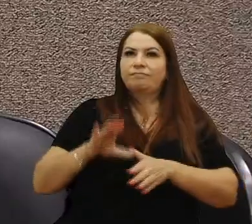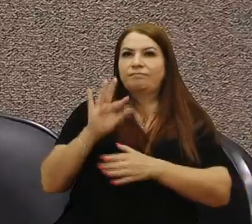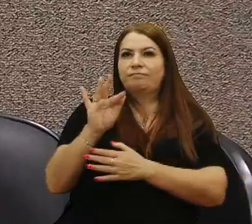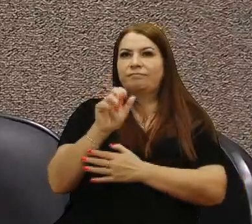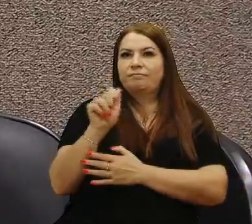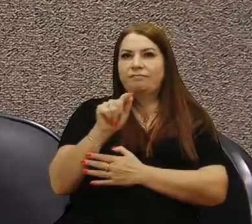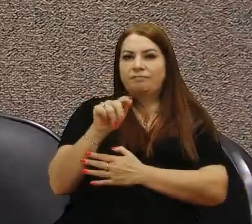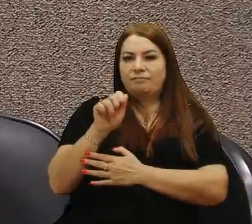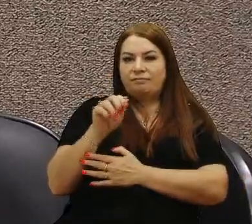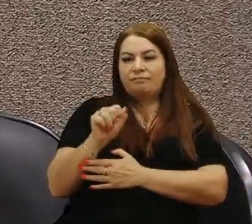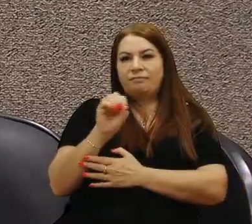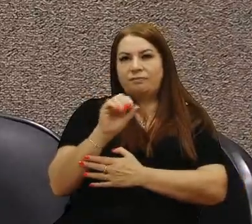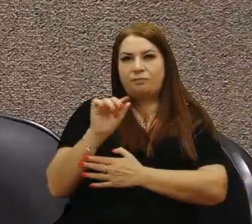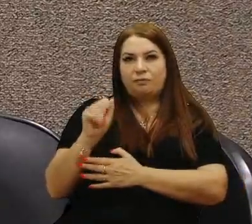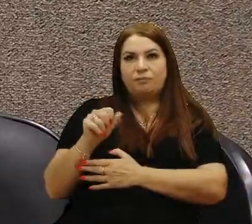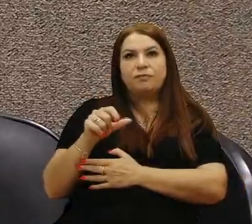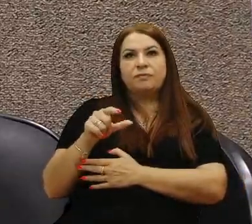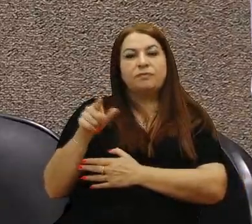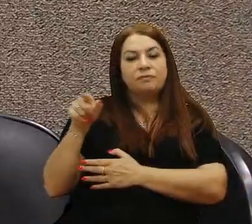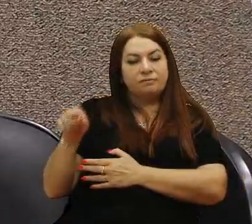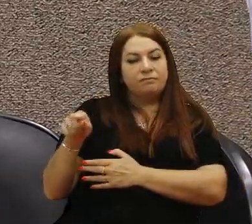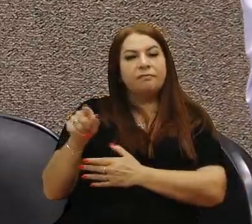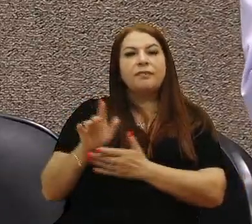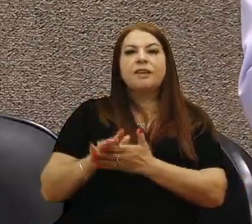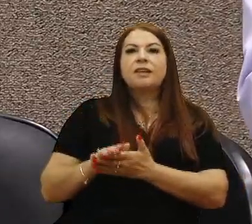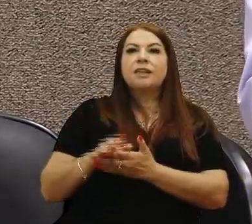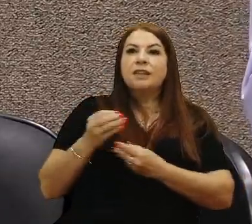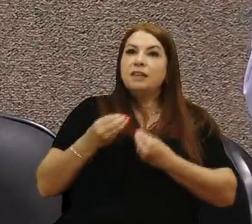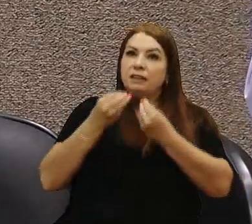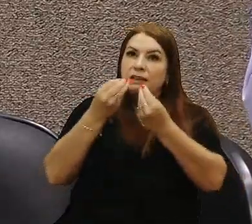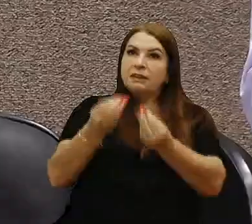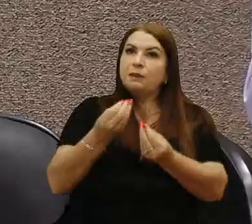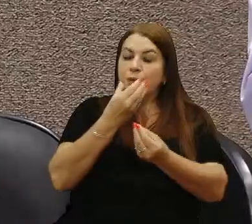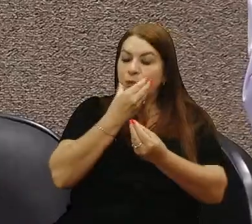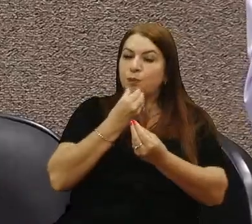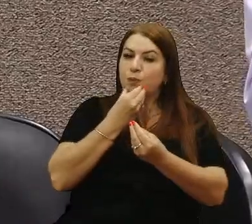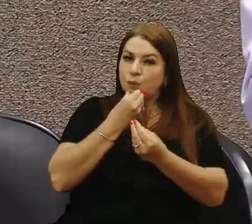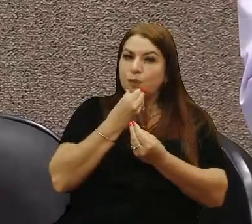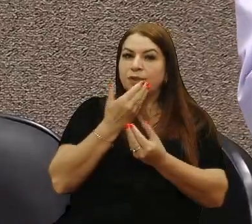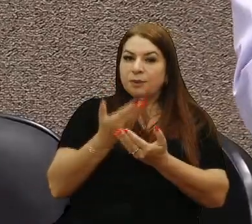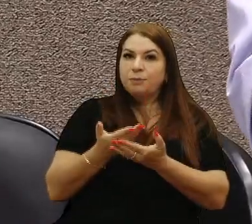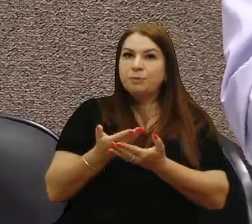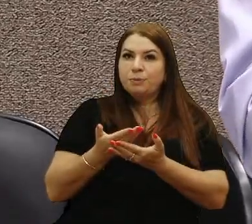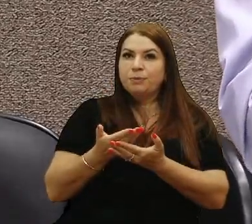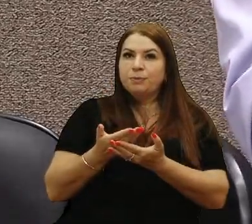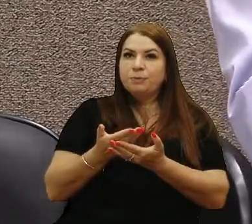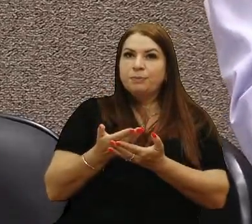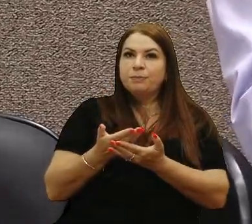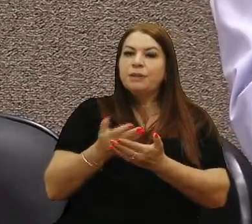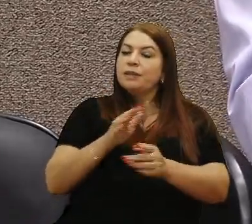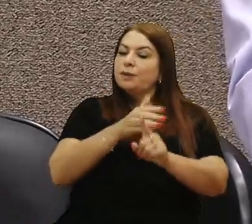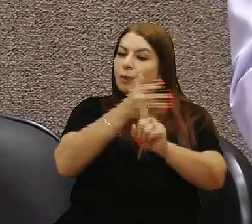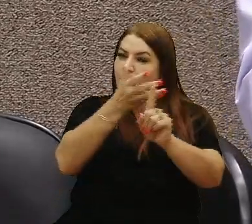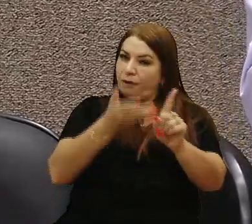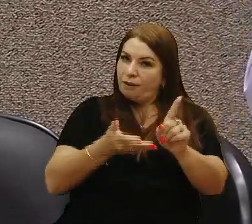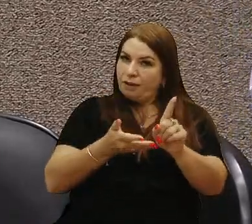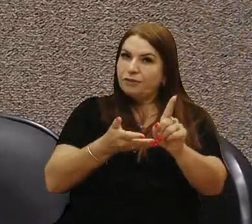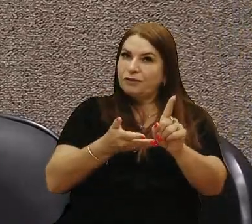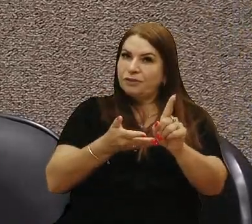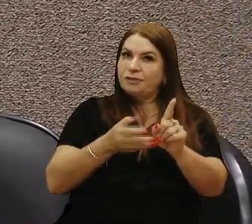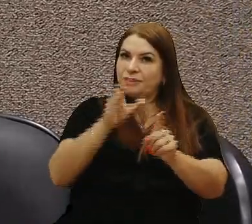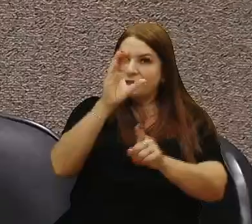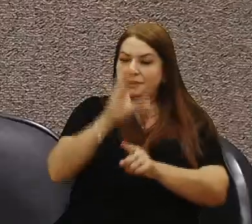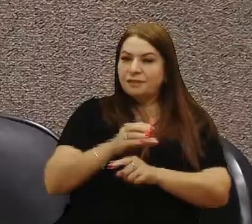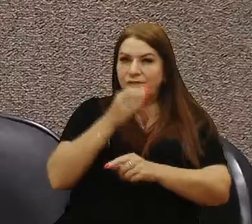Souza, ser de Fazenda Souza e dar a esse homem, né, esta grande homenagem de